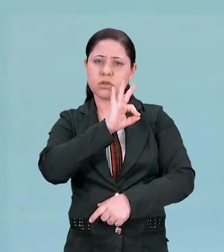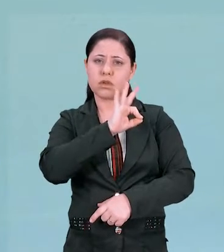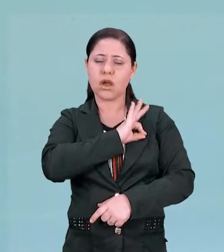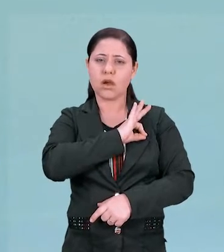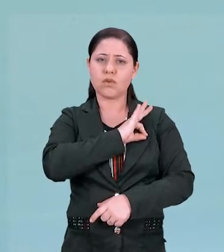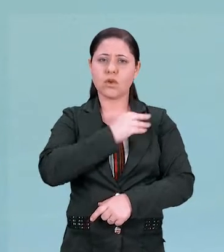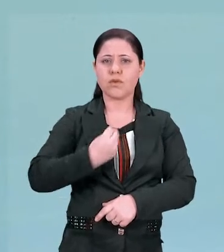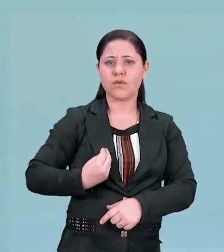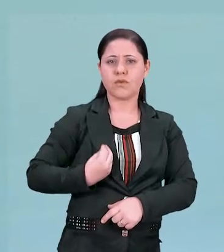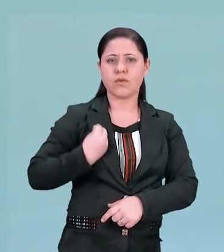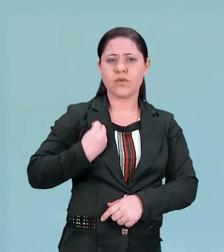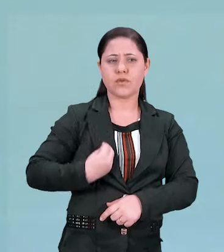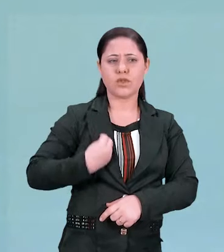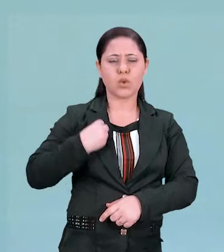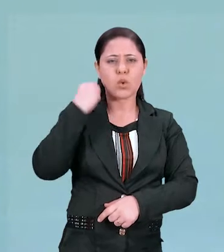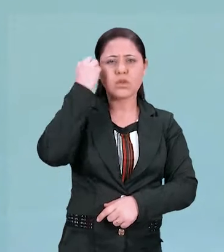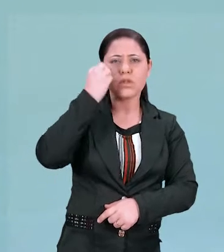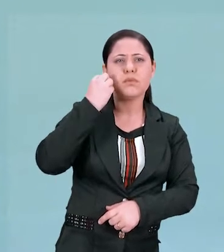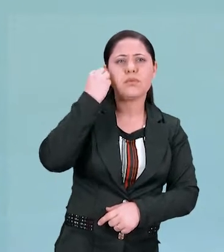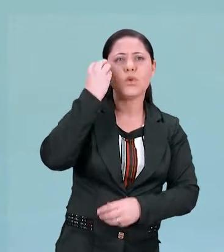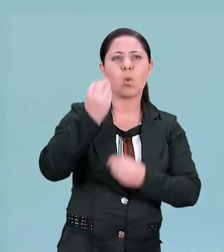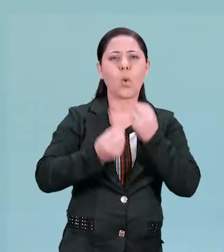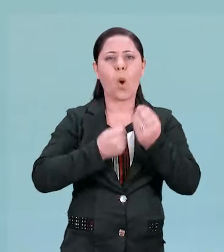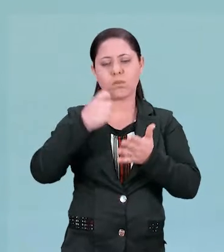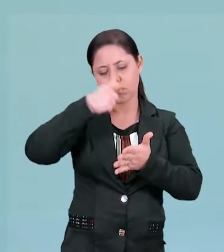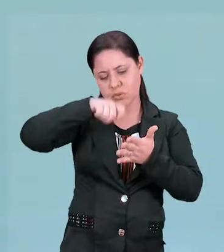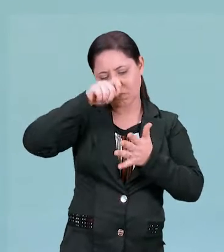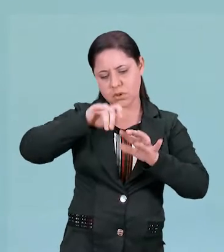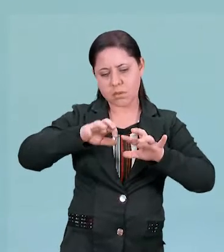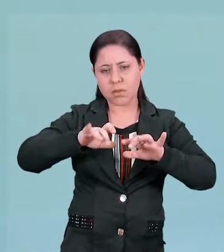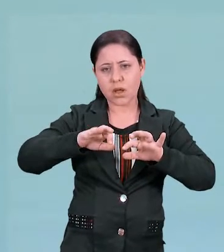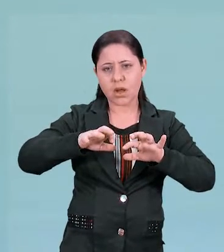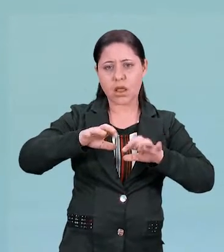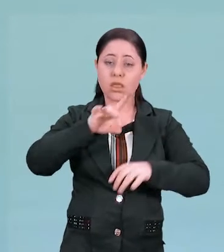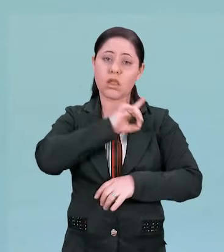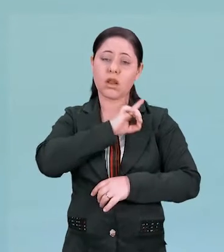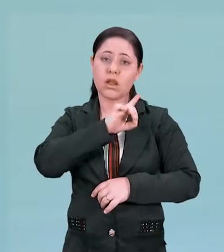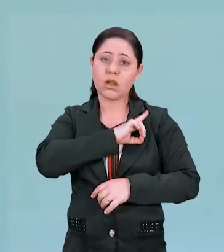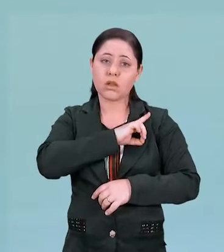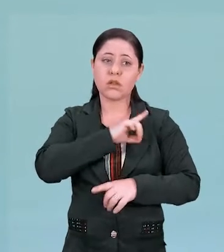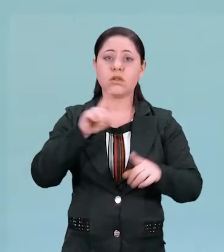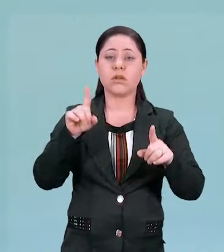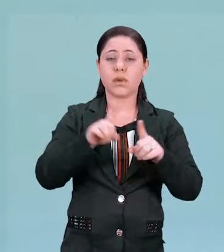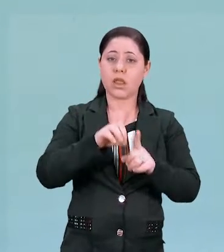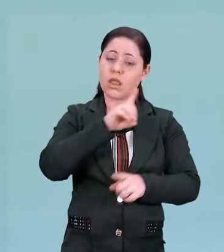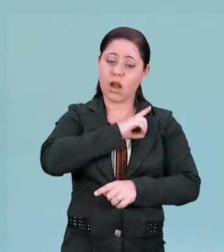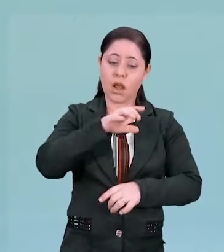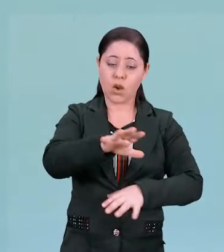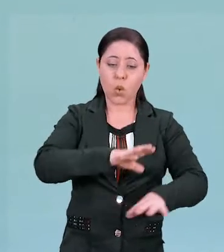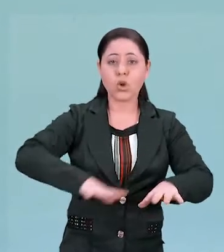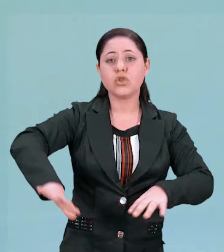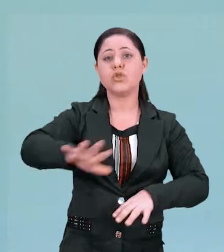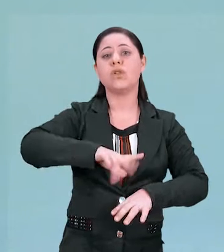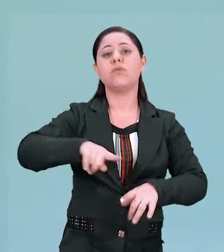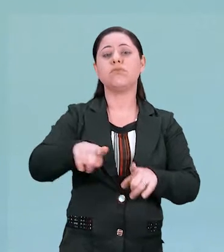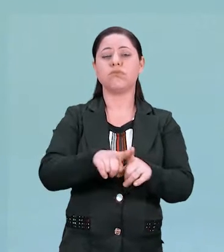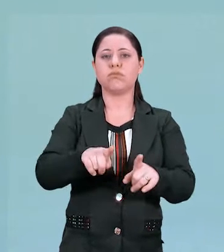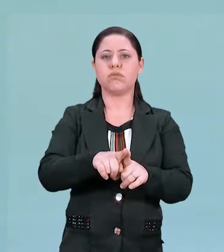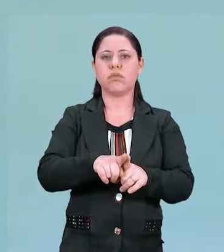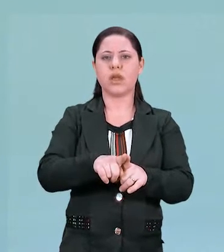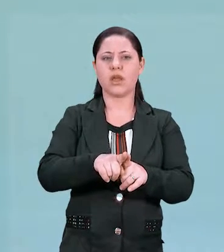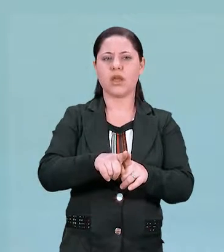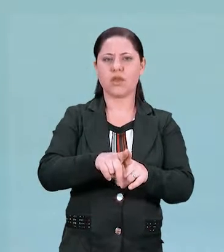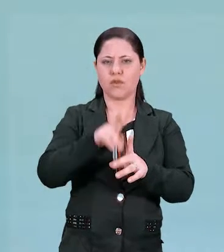que vivenciou todas as experiências como escrivão, como delegado regional, atuando